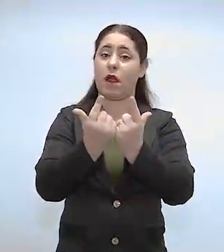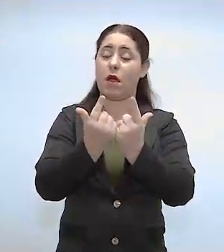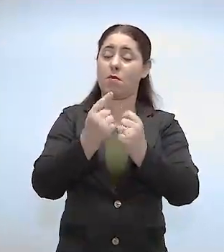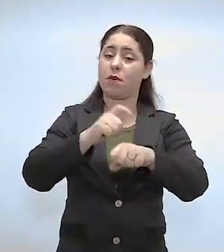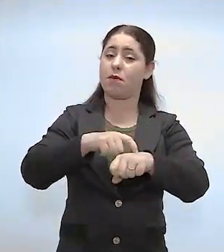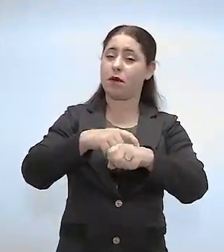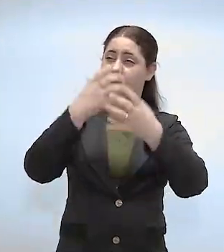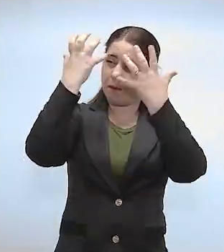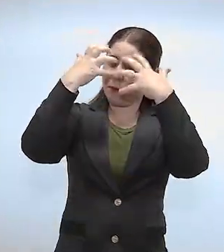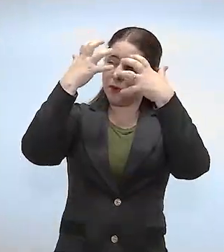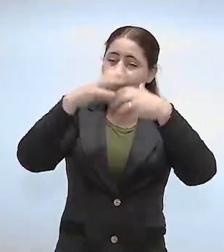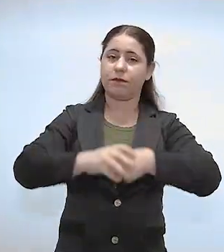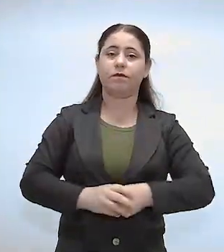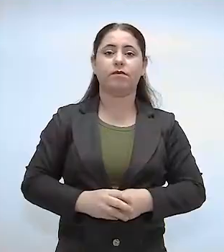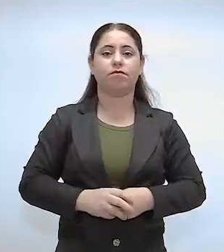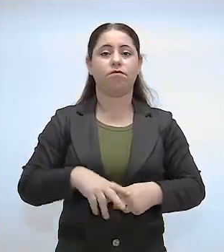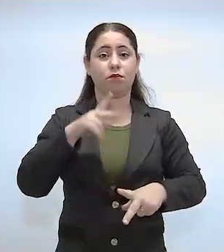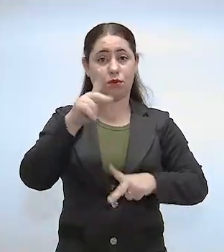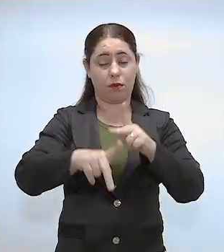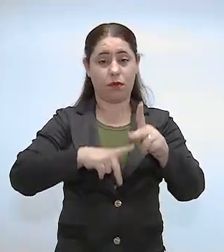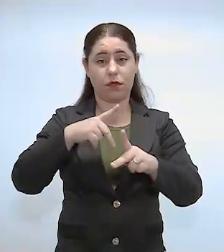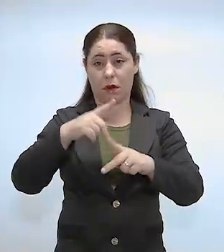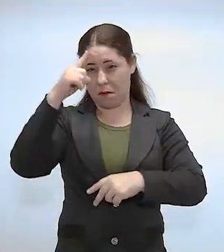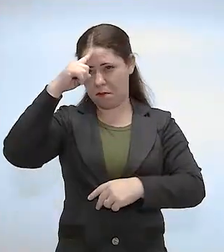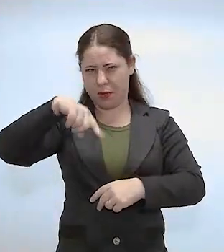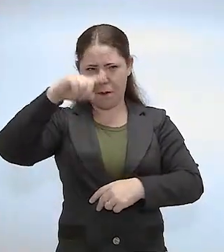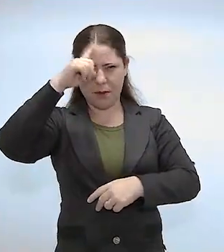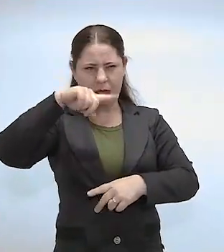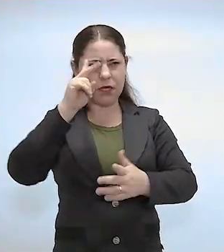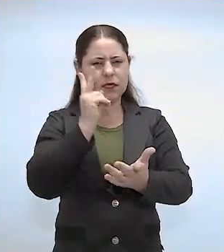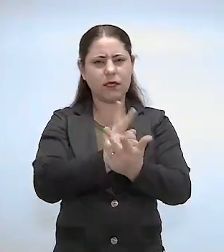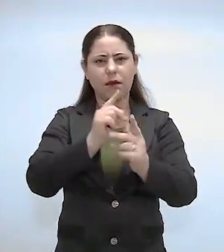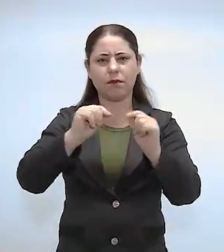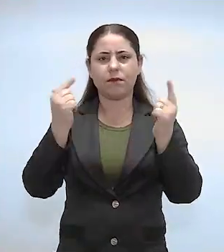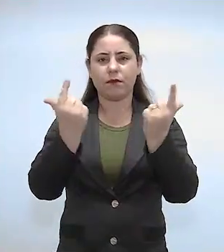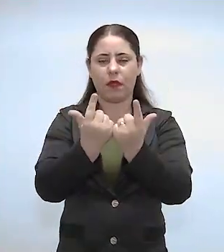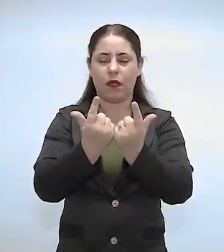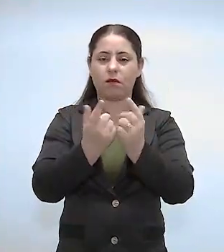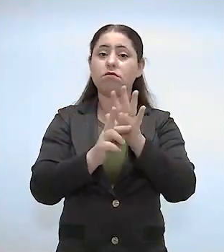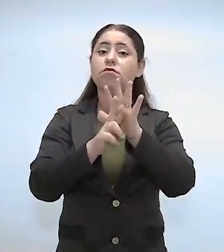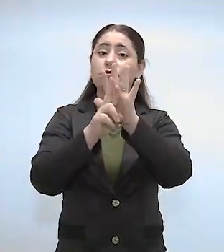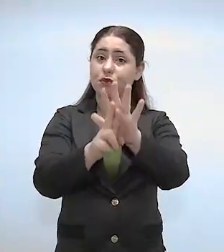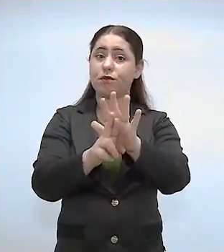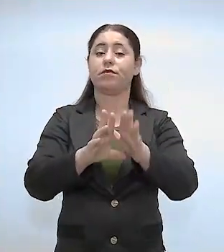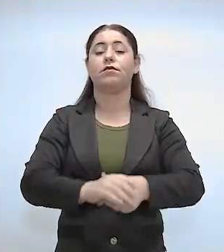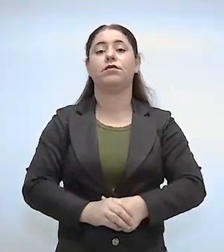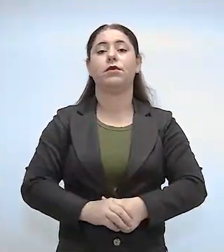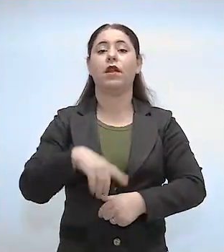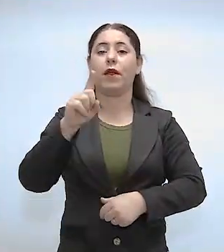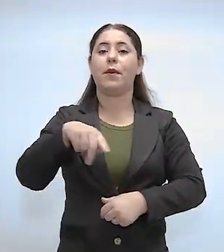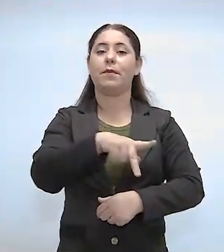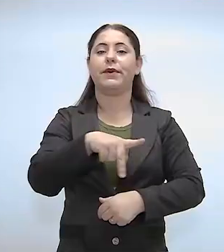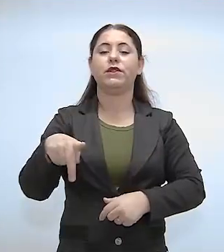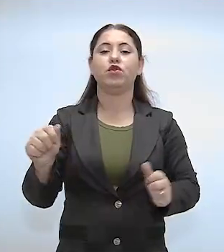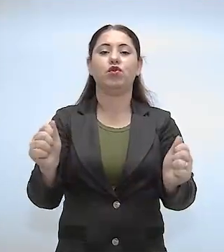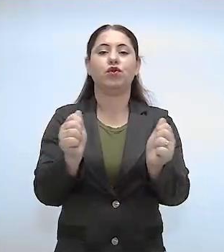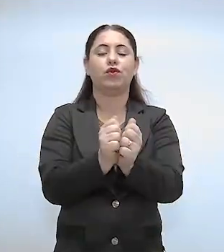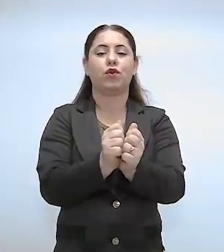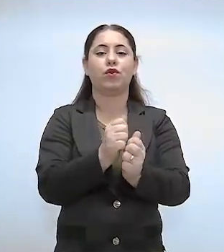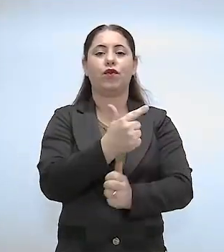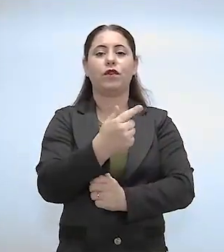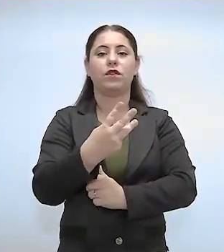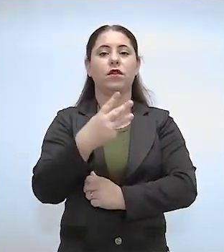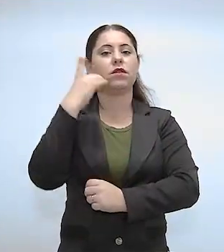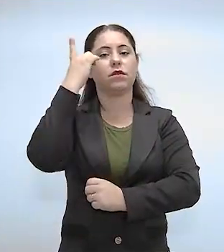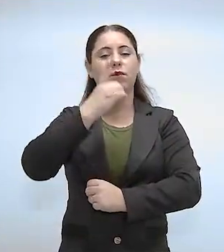afirmou que o momento é de reflexão população do estado Nos manda para Assembleia Legislativa para bem representado E é isso que o nosso